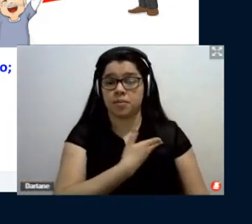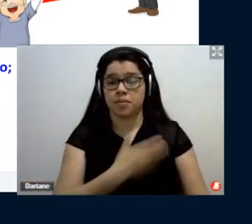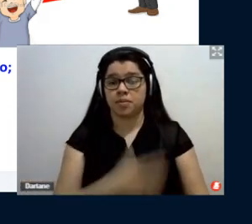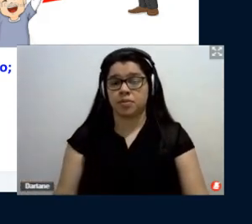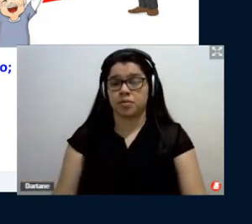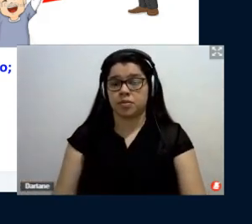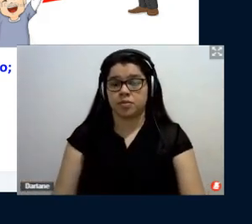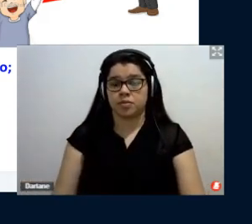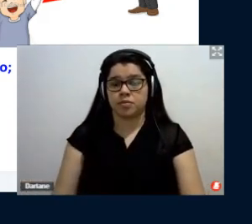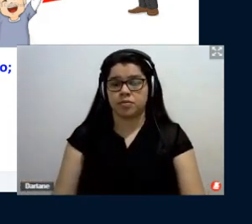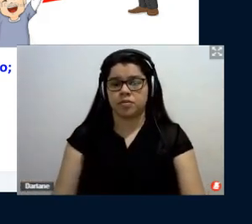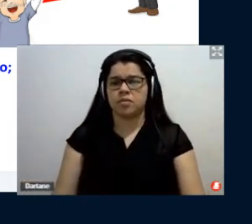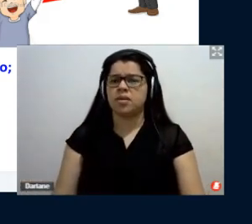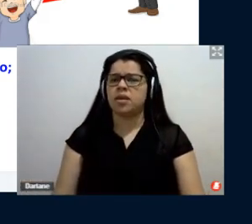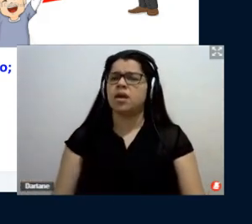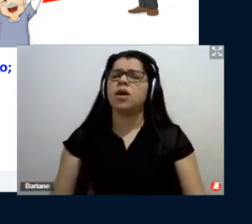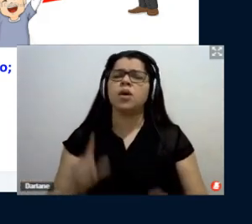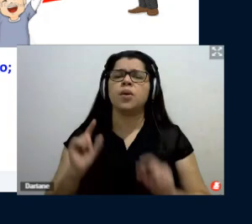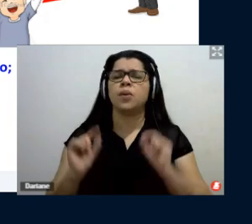é um